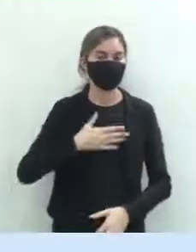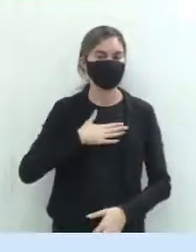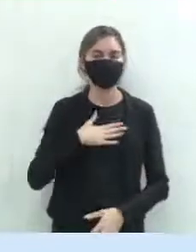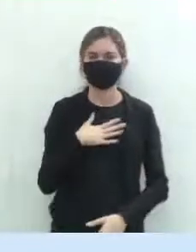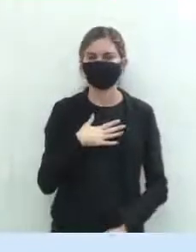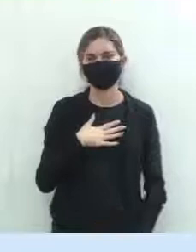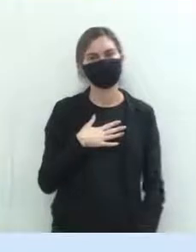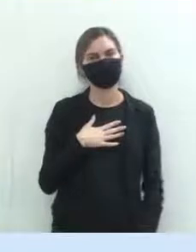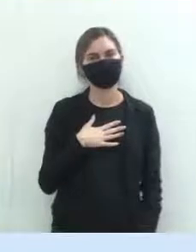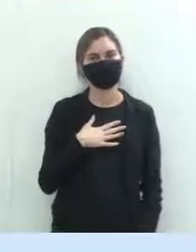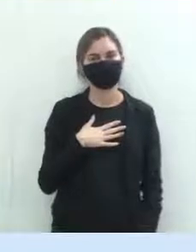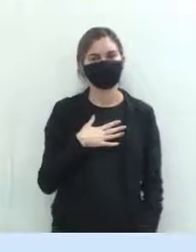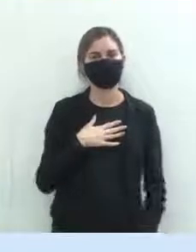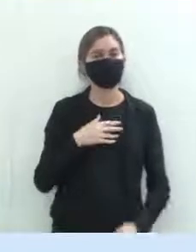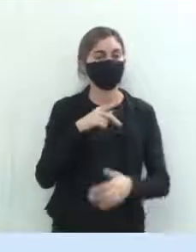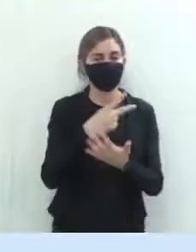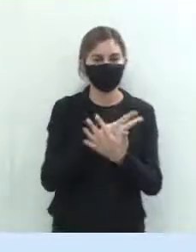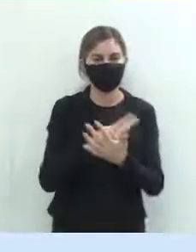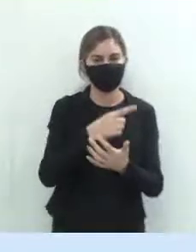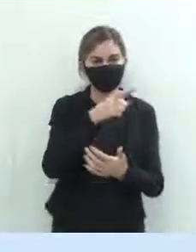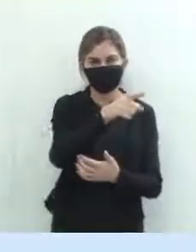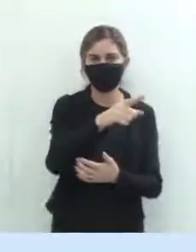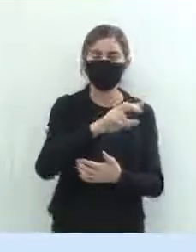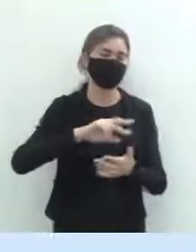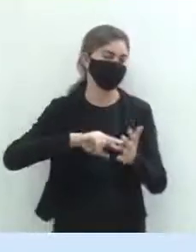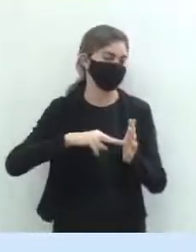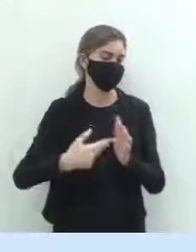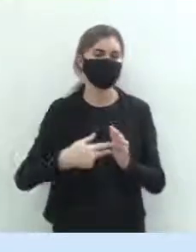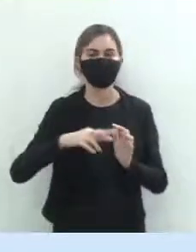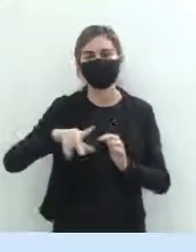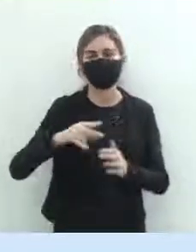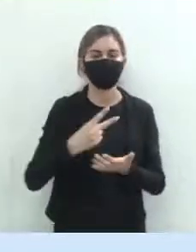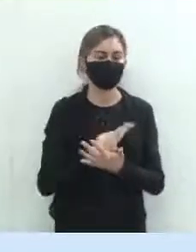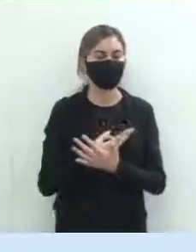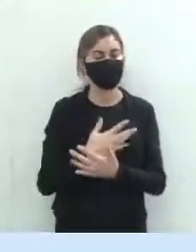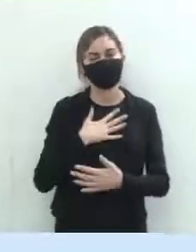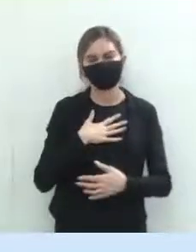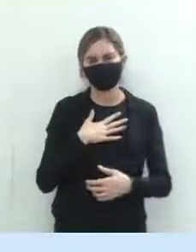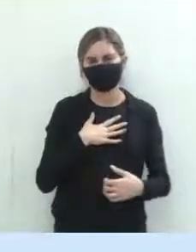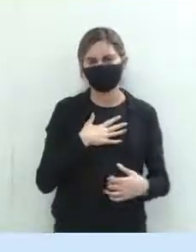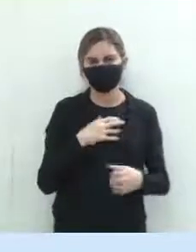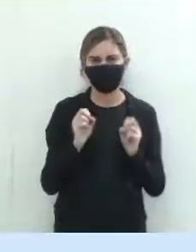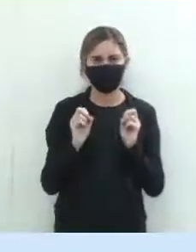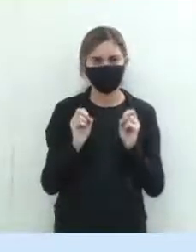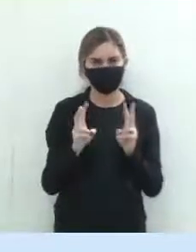mim. E o que é errado para você não significa que seja errado para mim.